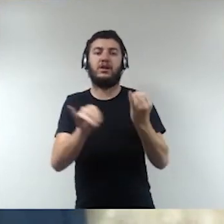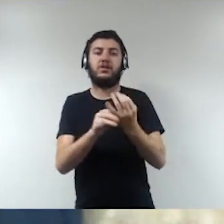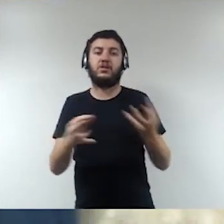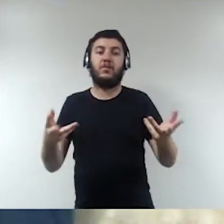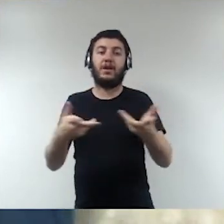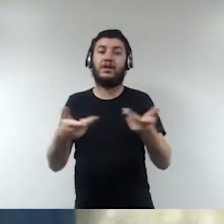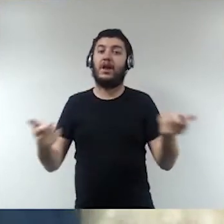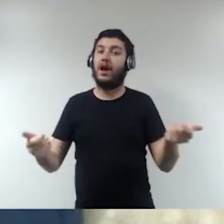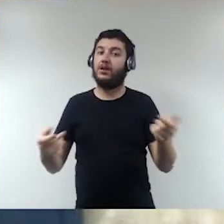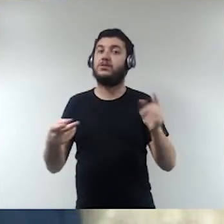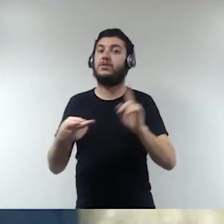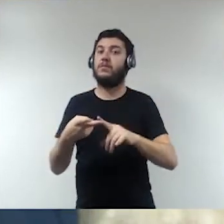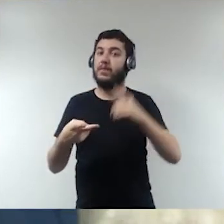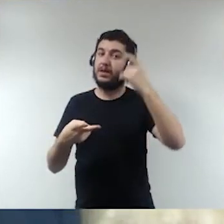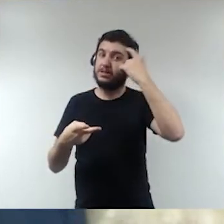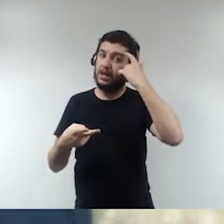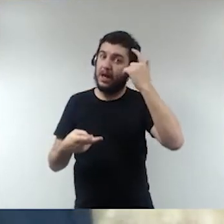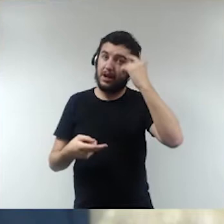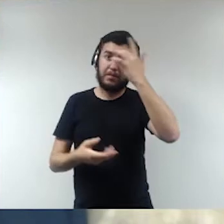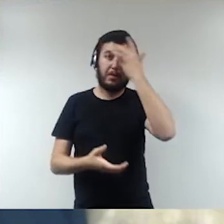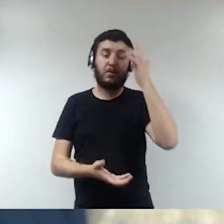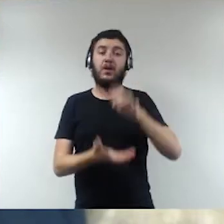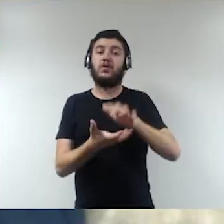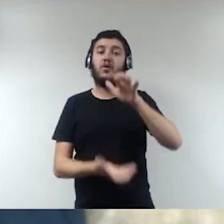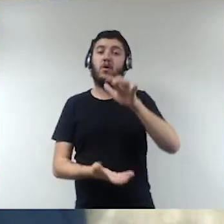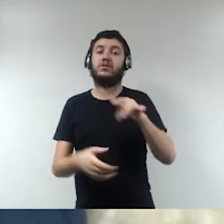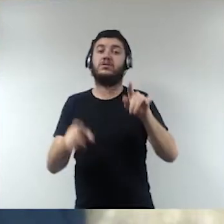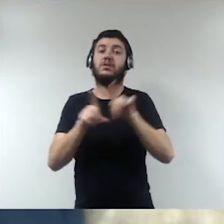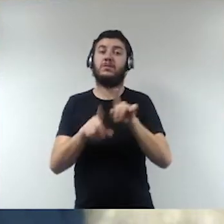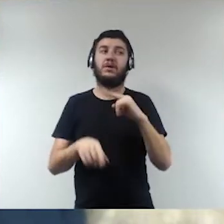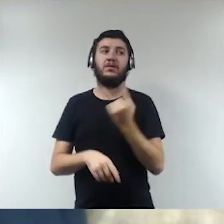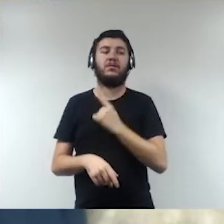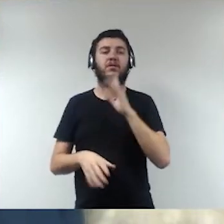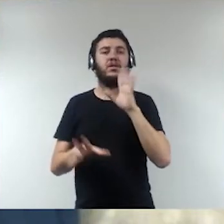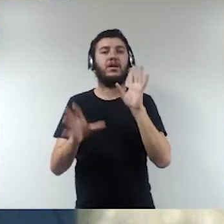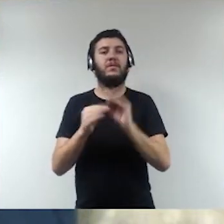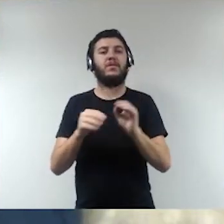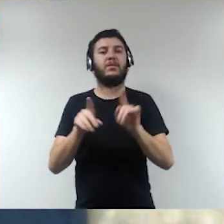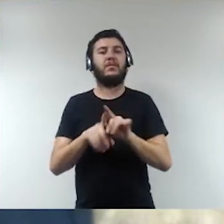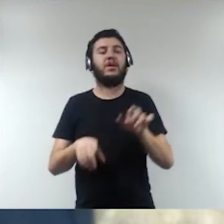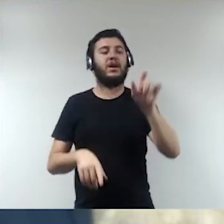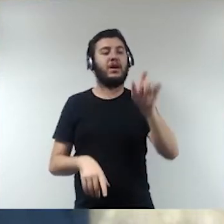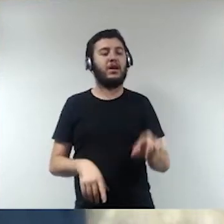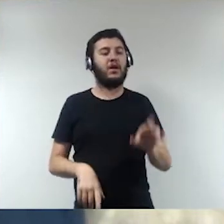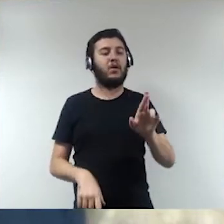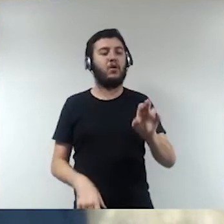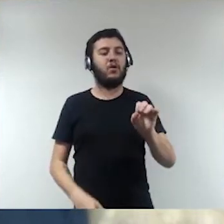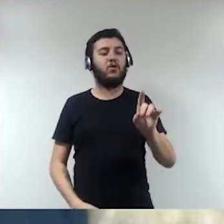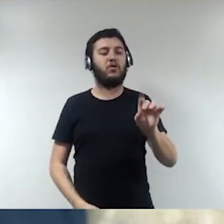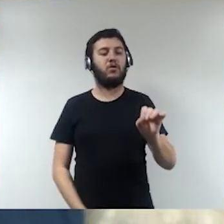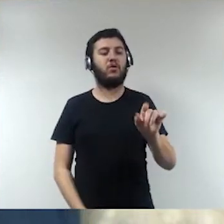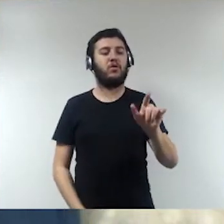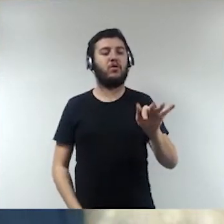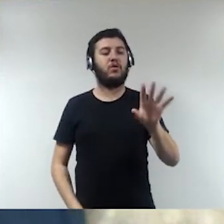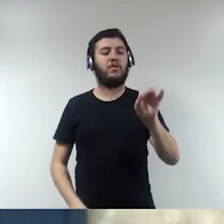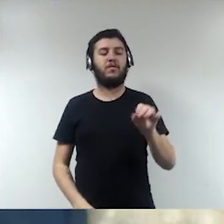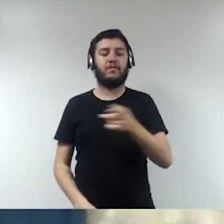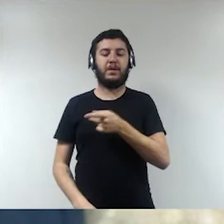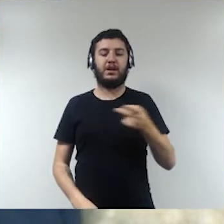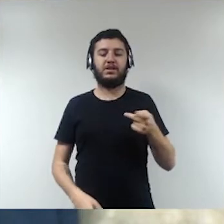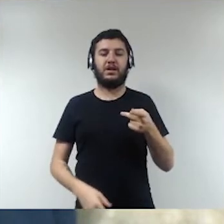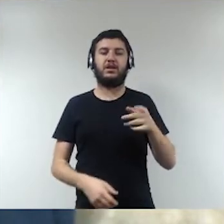idosos, aqueles ainda, e o pessoal aqui sabe, Rodolfo foi presidente de seccional, Eric